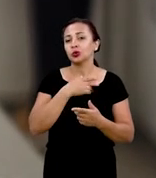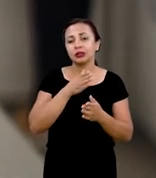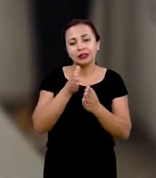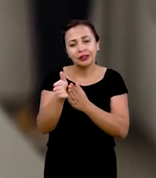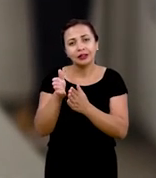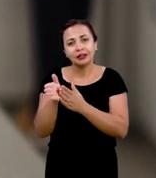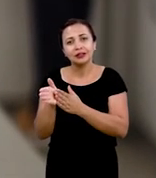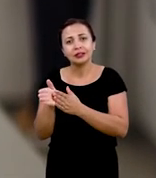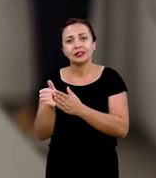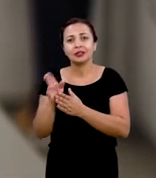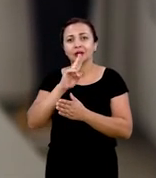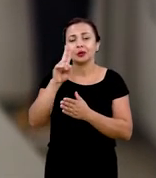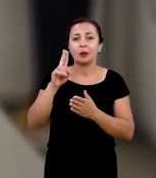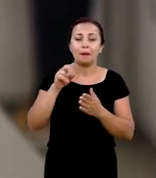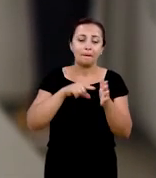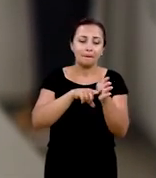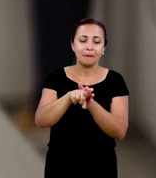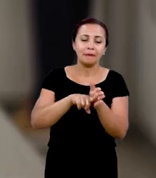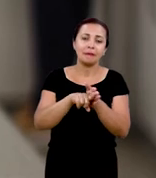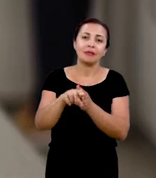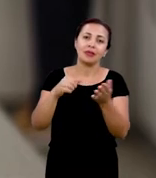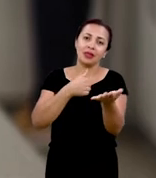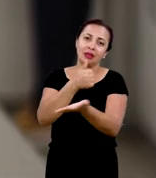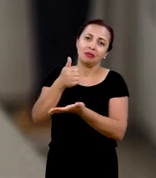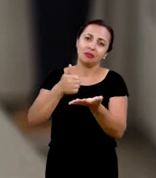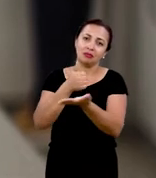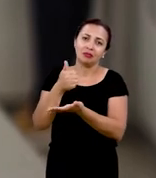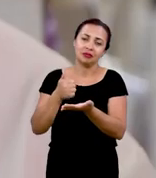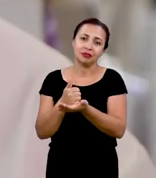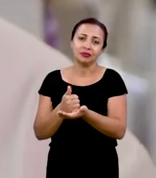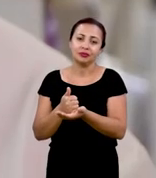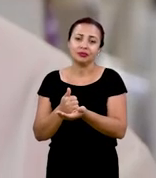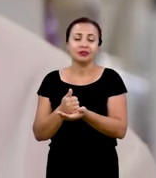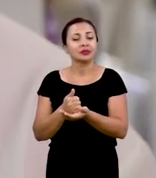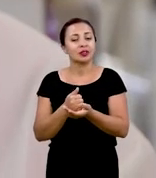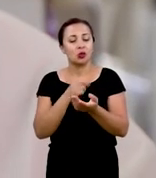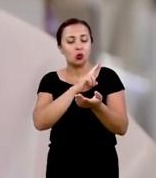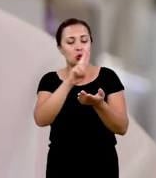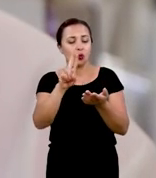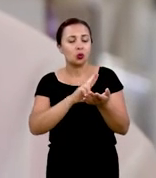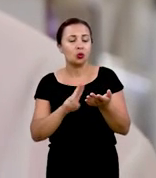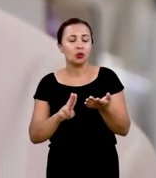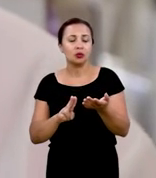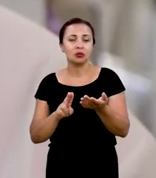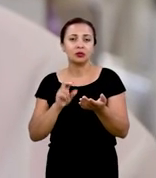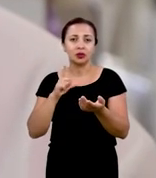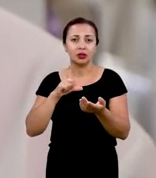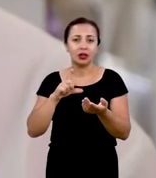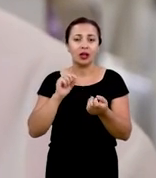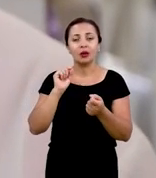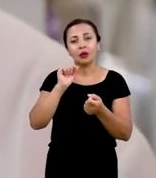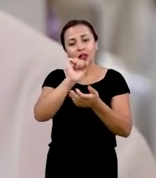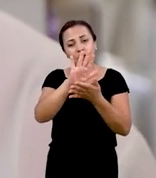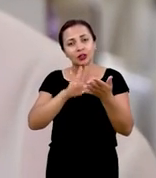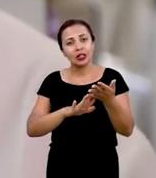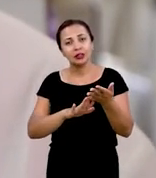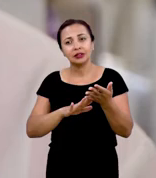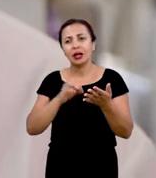entra especificamente na chamada pesquisa básica, que a gente faz a identificação desses componentes, as possíveis